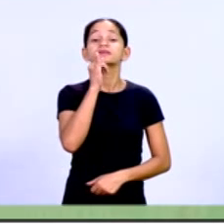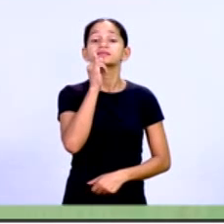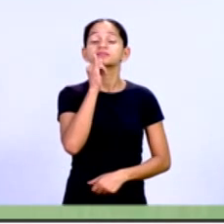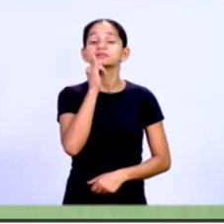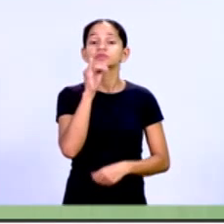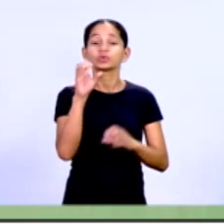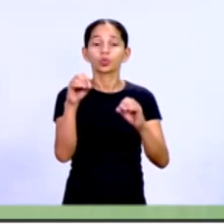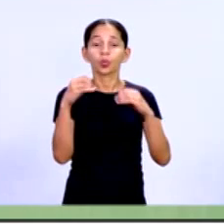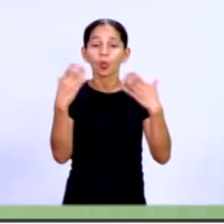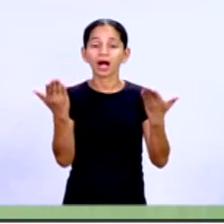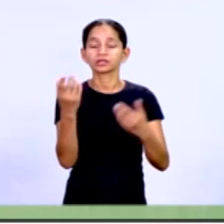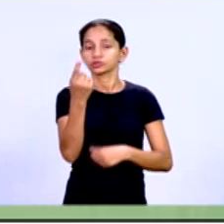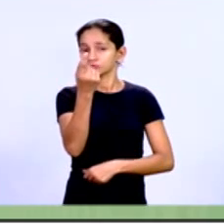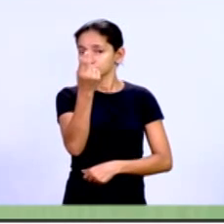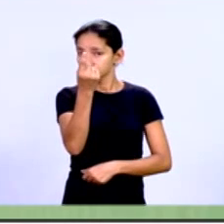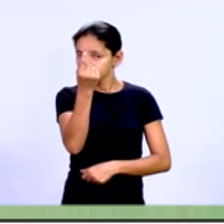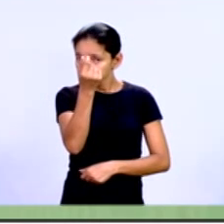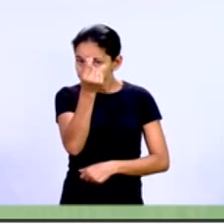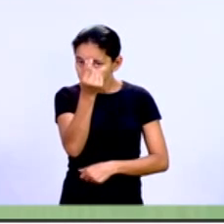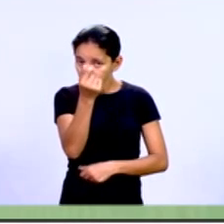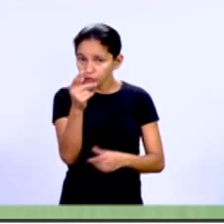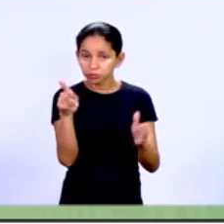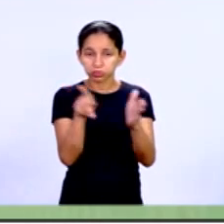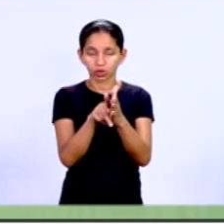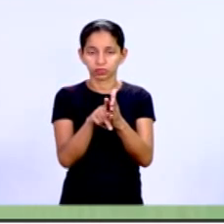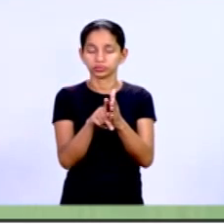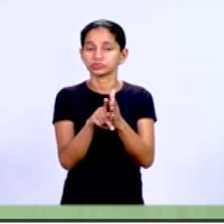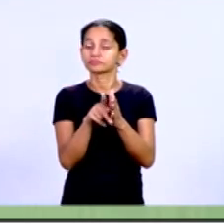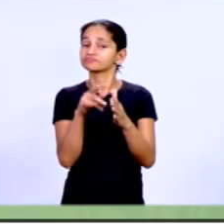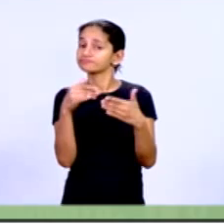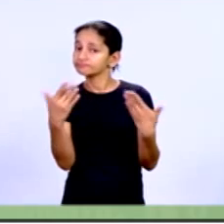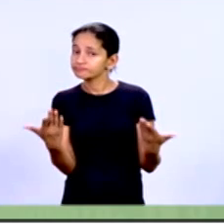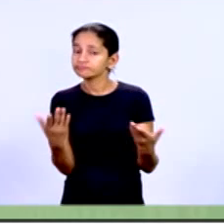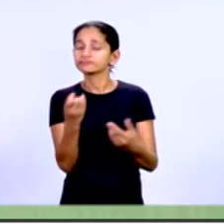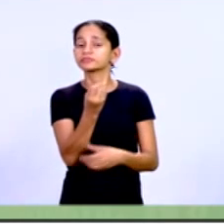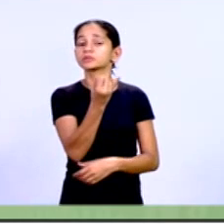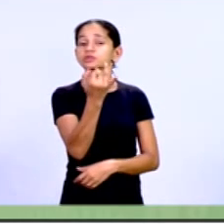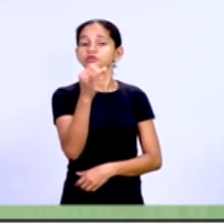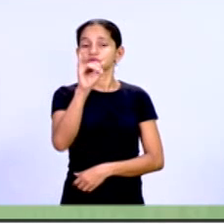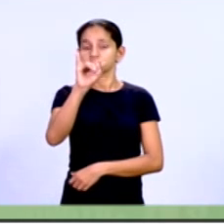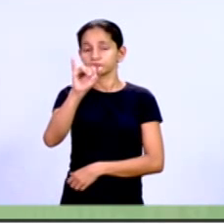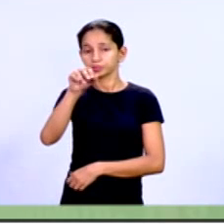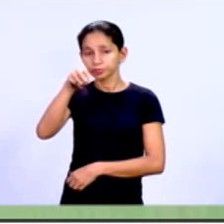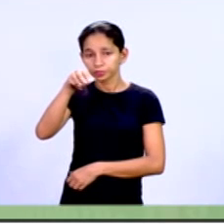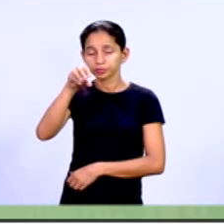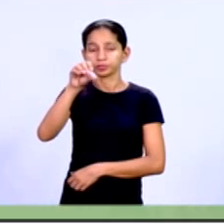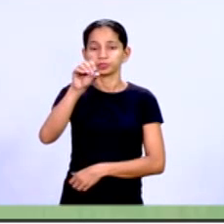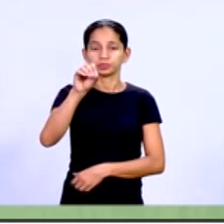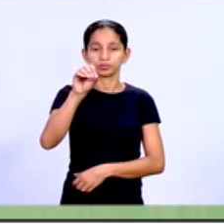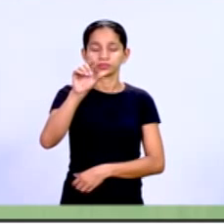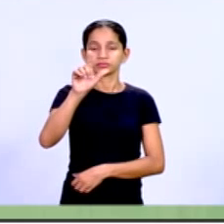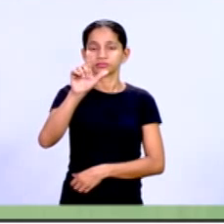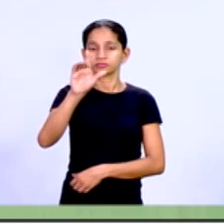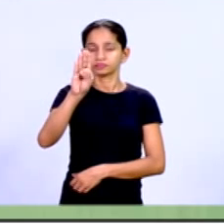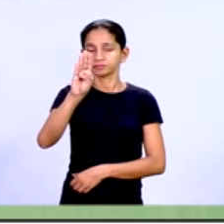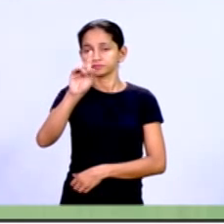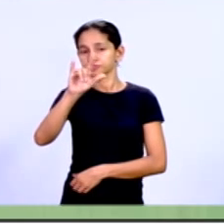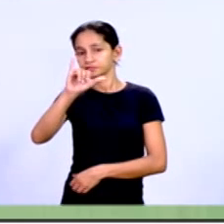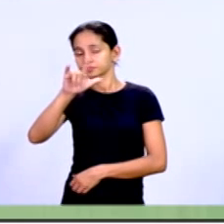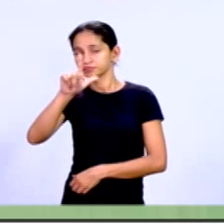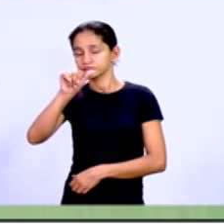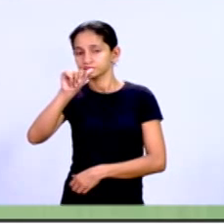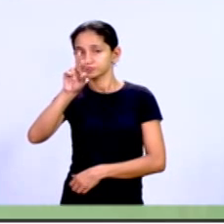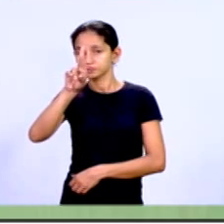Valores mobiliários. Conceito clássico. Constituem valores mobiliários quaisquer títulos ou contratos de